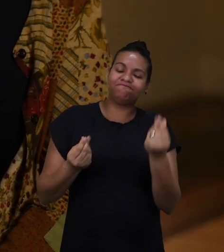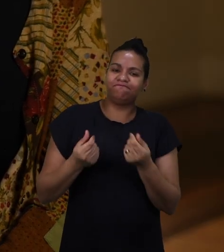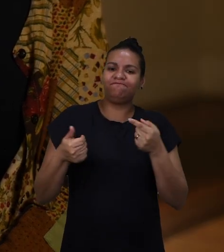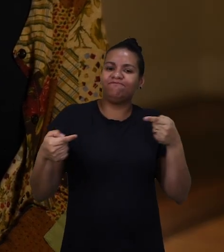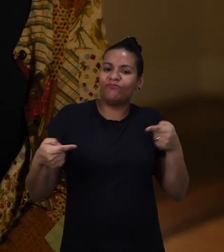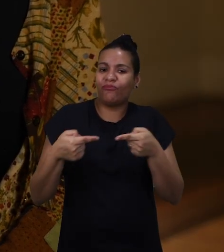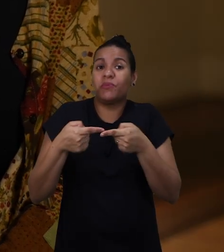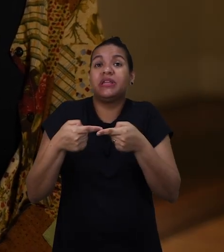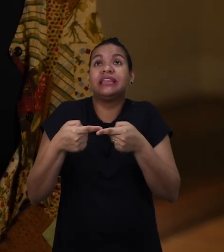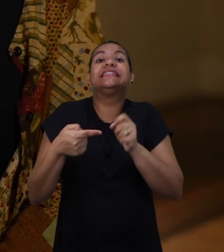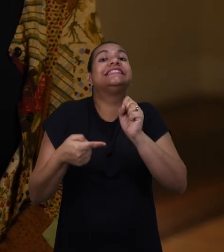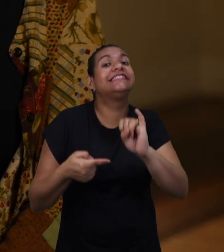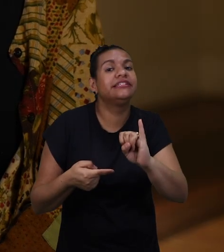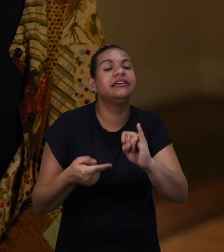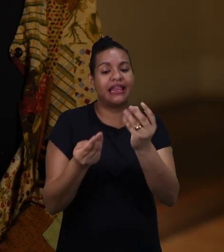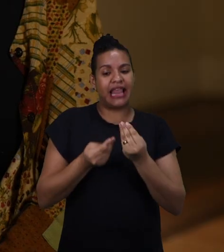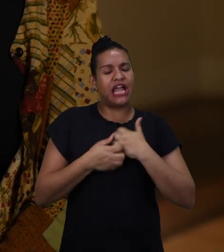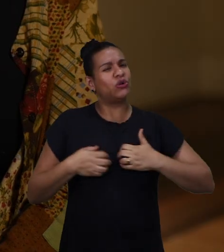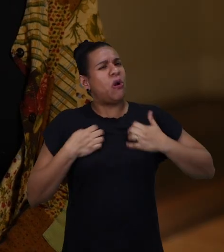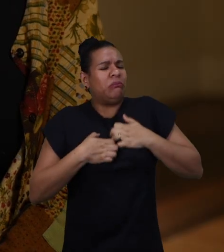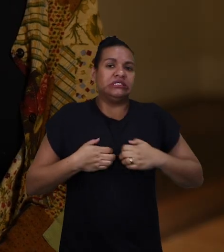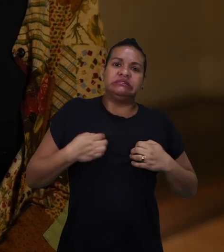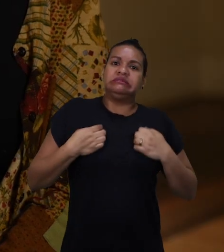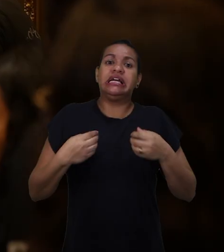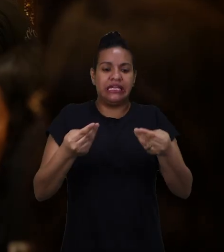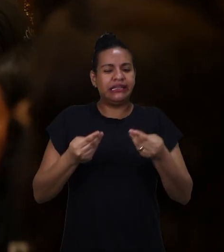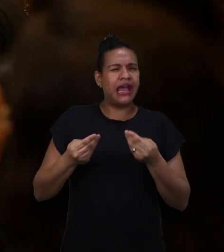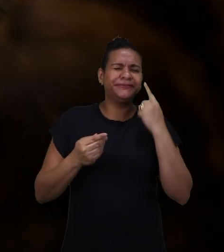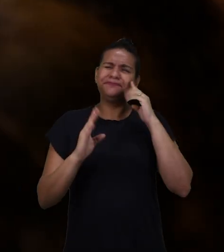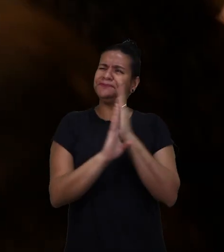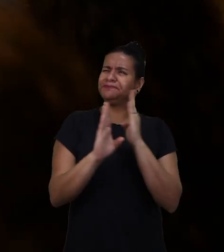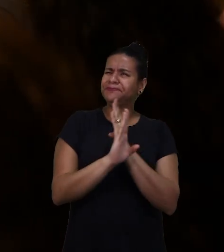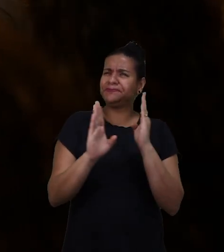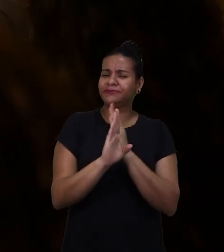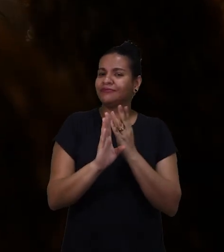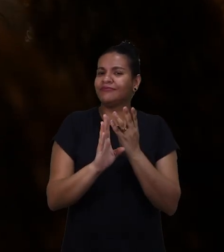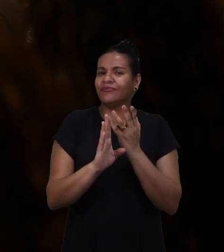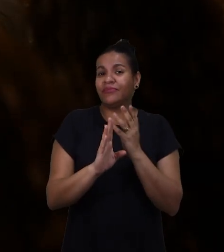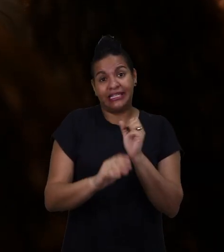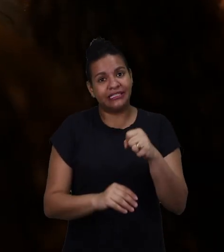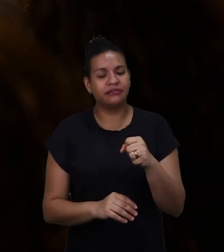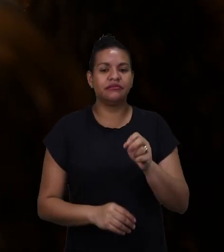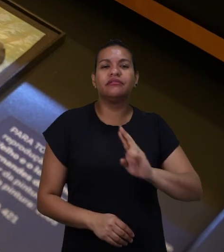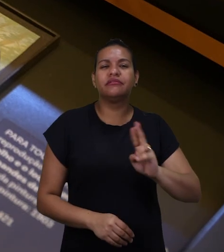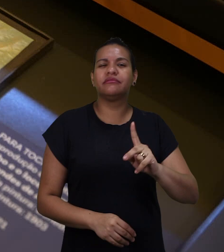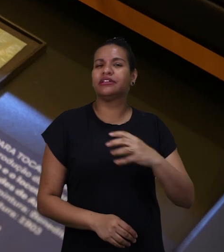Se ela provocar incômodo, questionamento e não uma